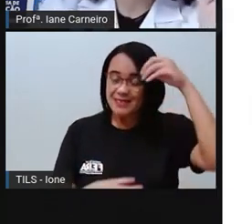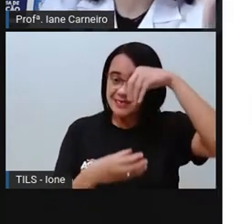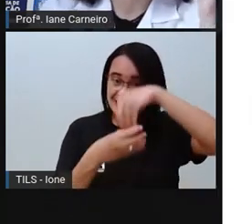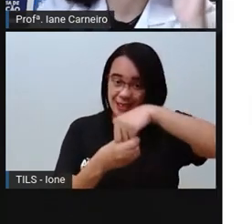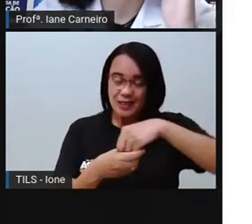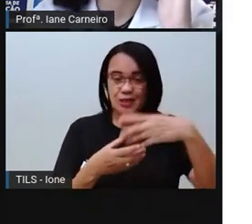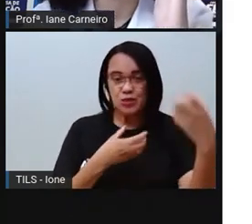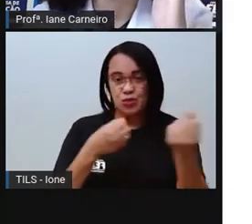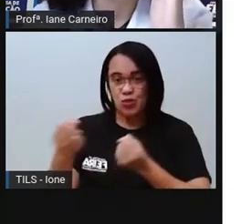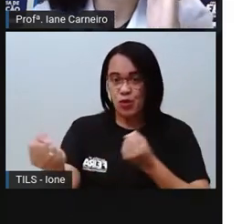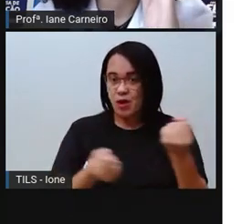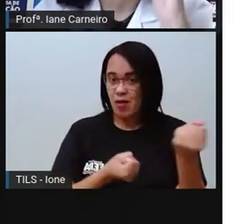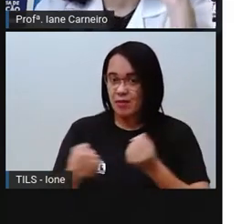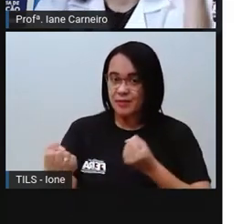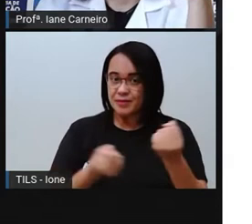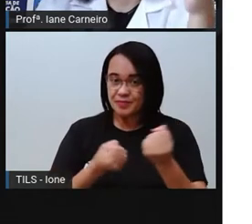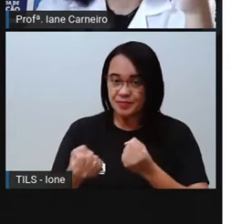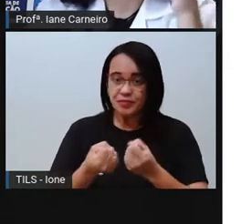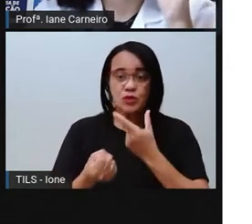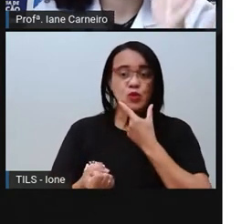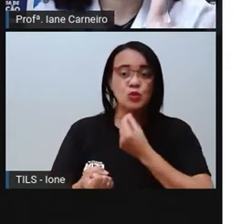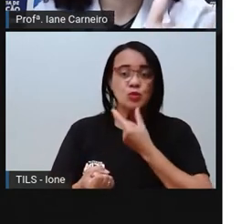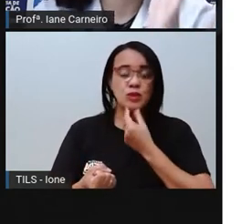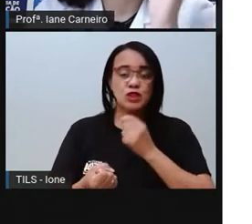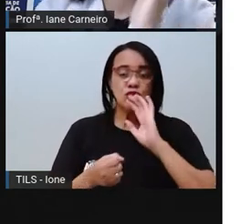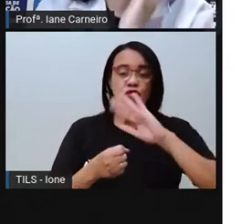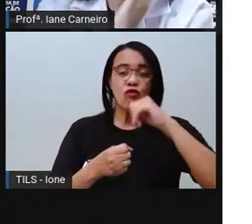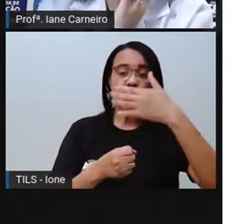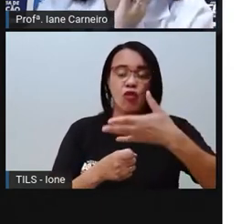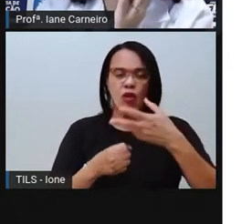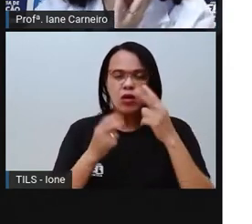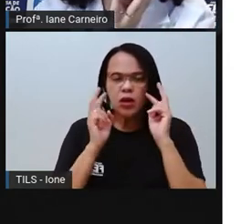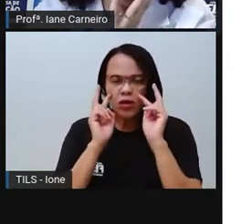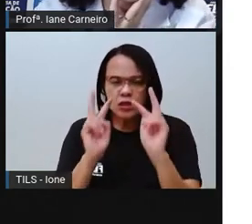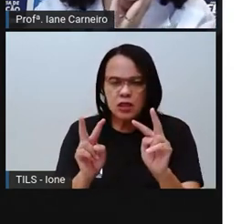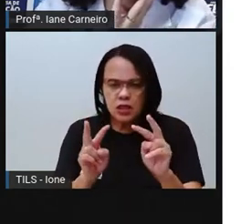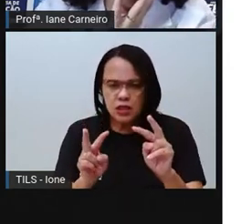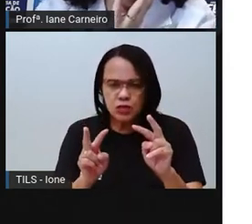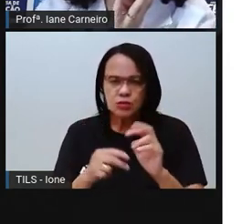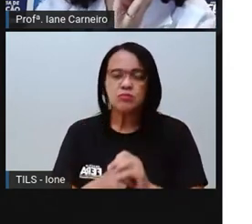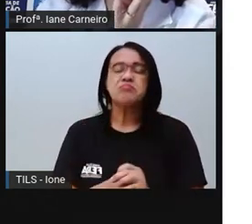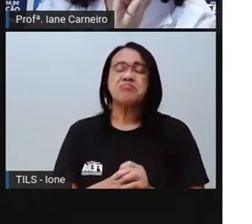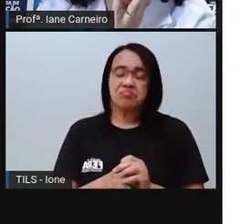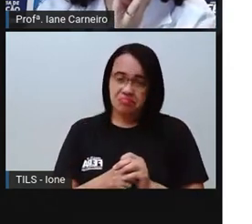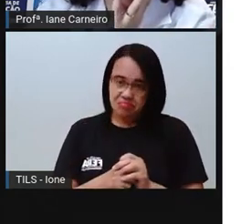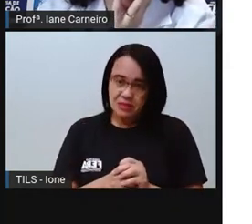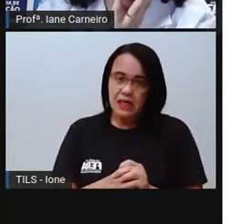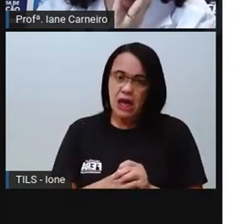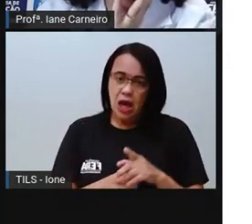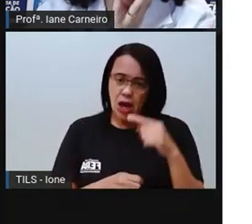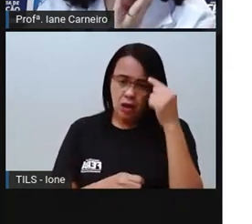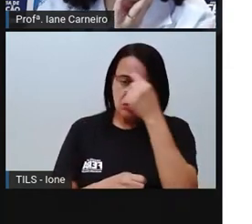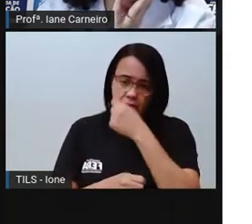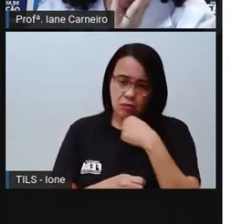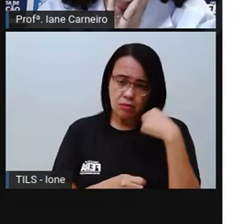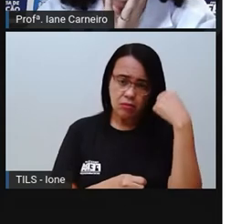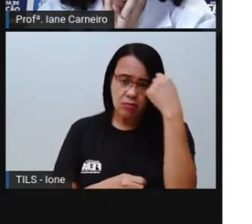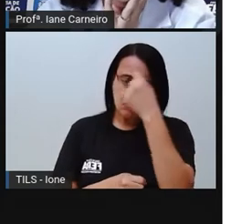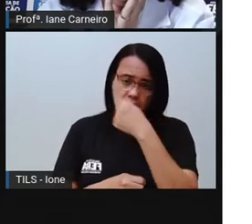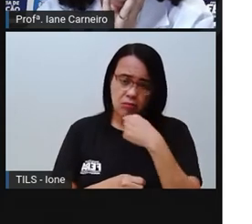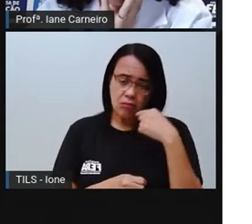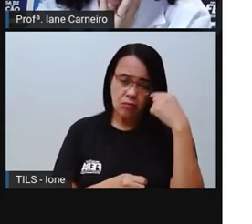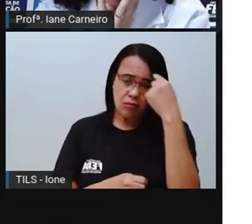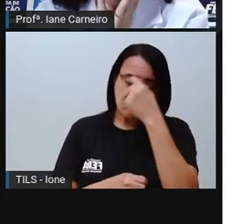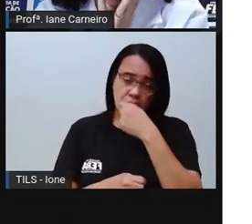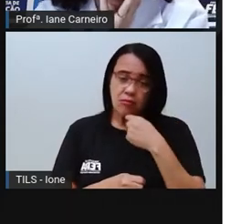lado de fora, olhando por onde? Pela janela, né? Pelo vidro do carro. Então, observem o rostinho dele. Ele está